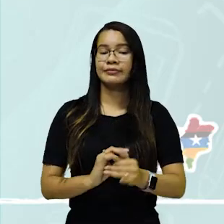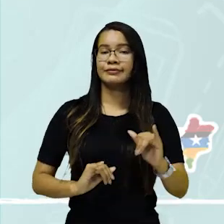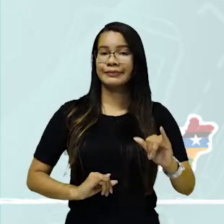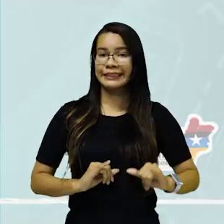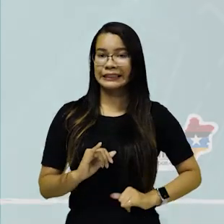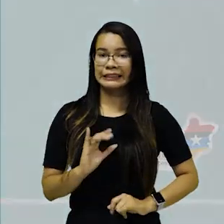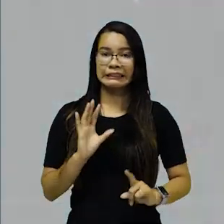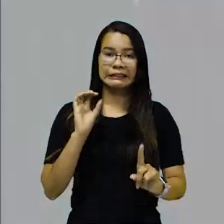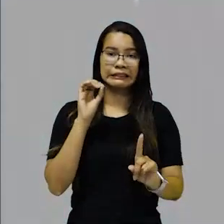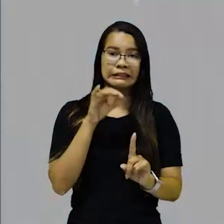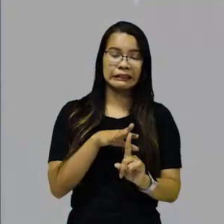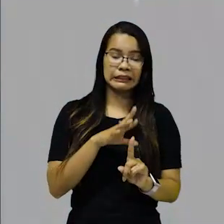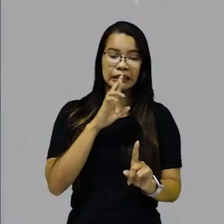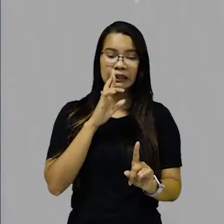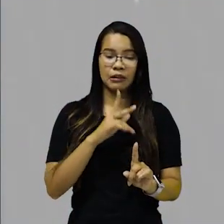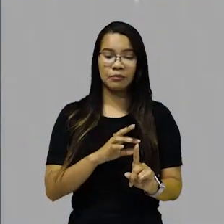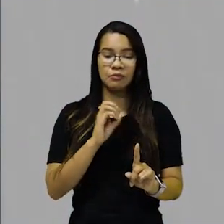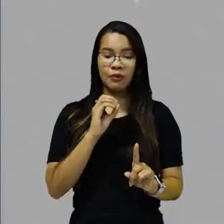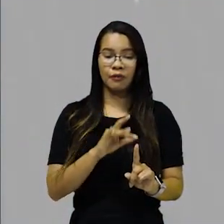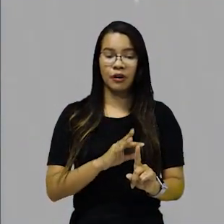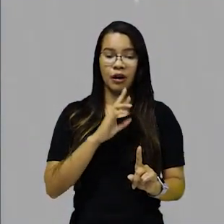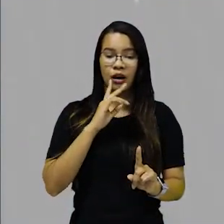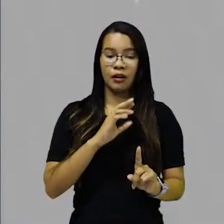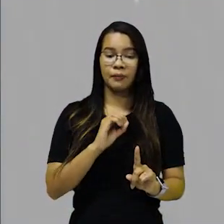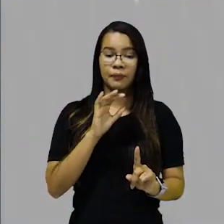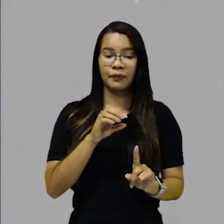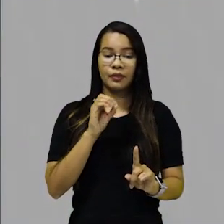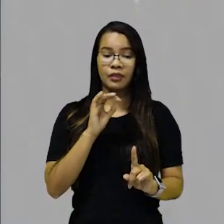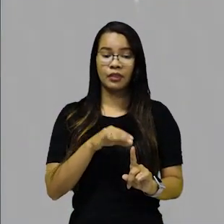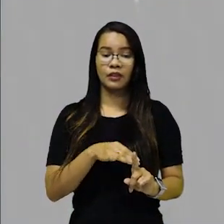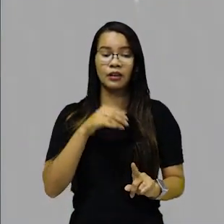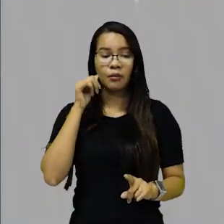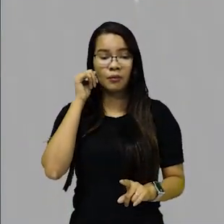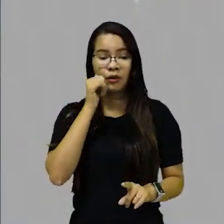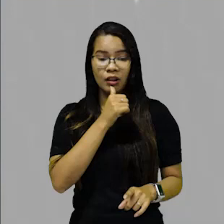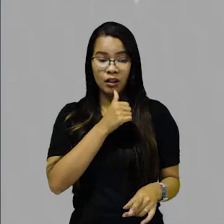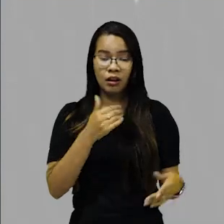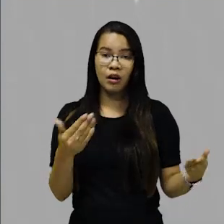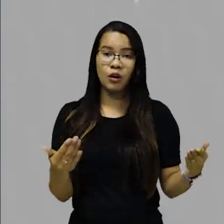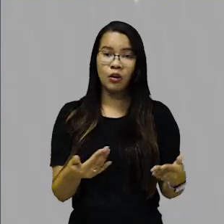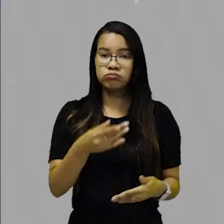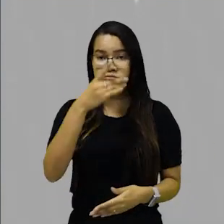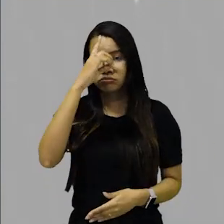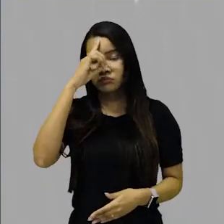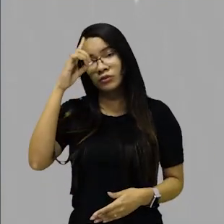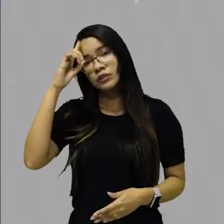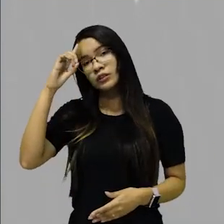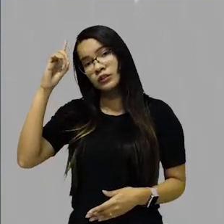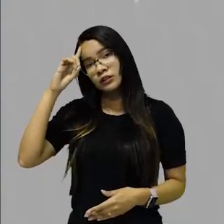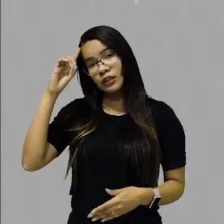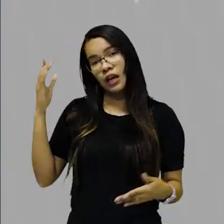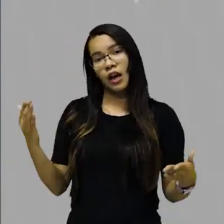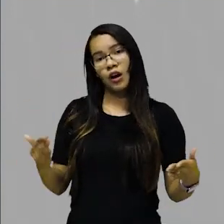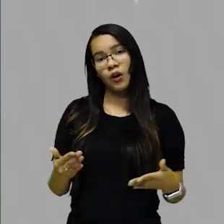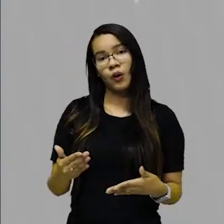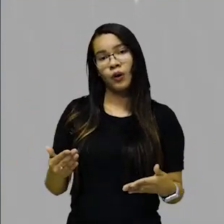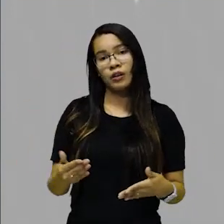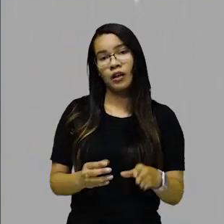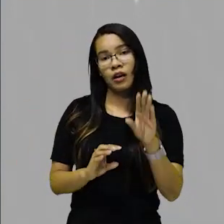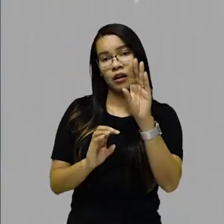as mulheres no seu cotidiano. Nesse exato momento que eu estou dando essa